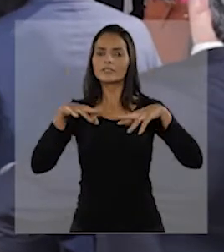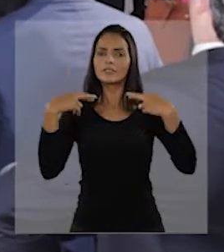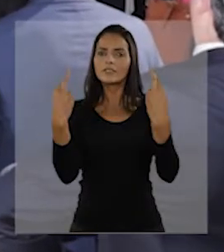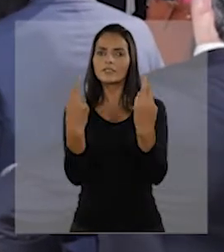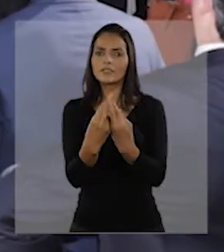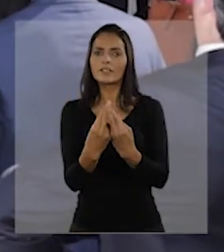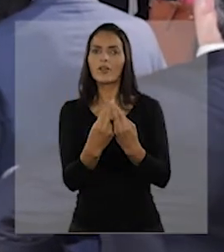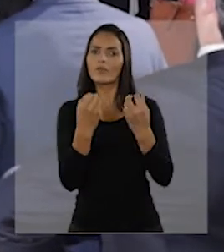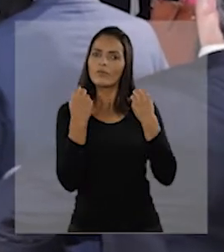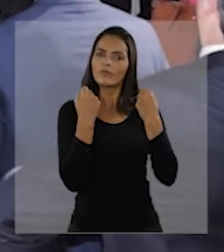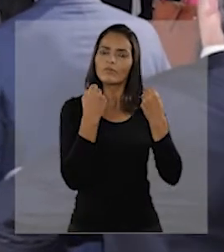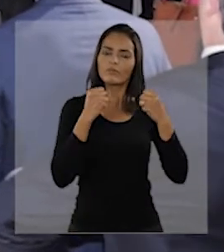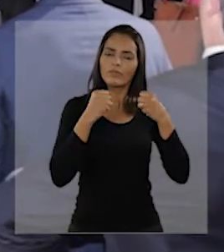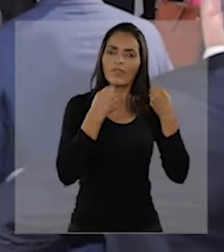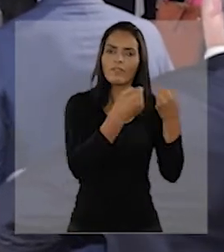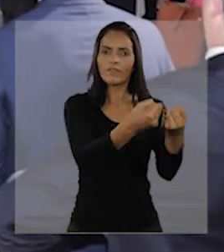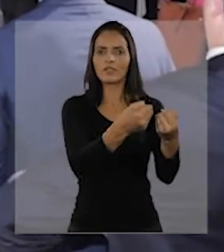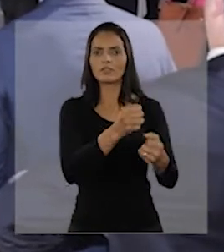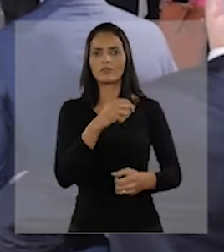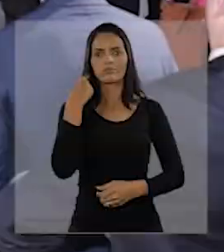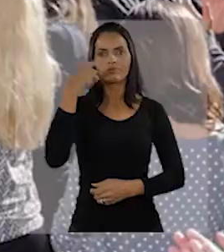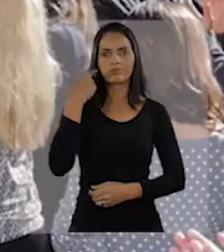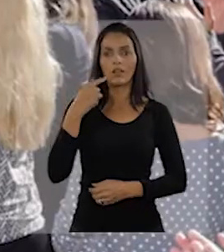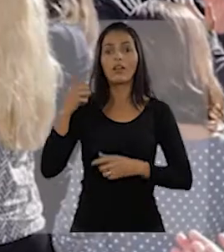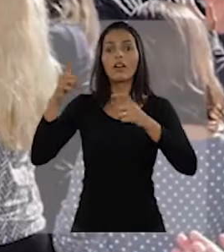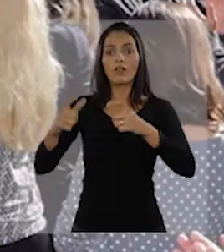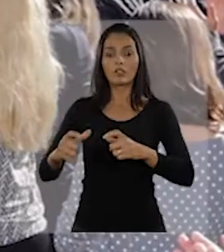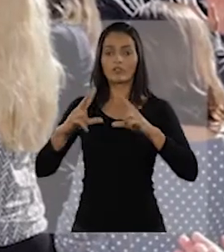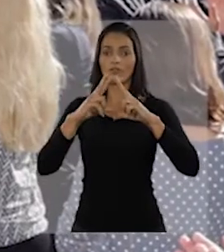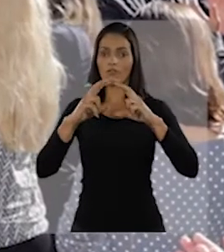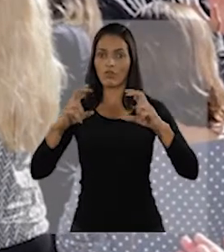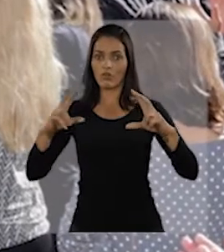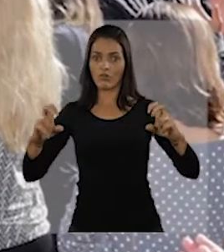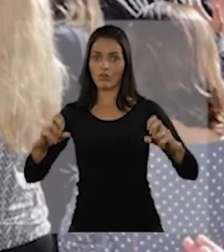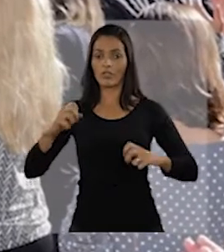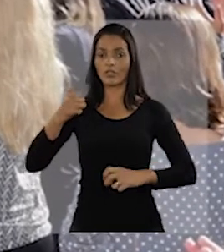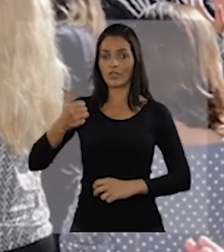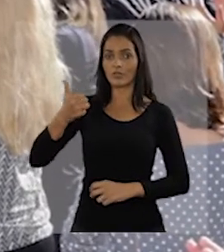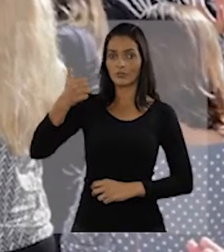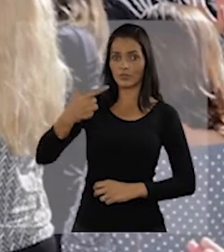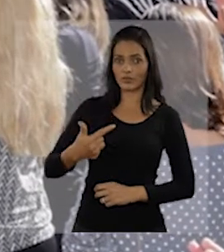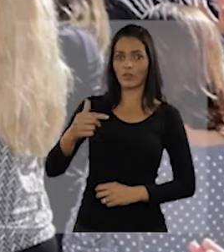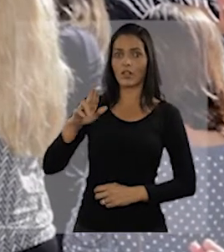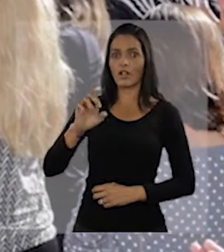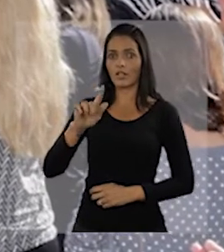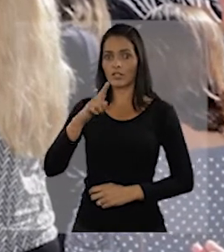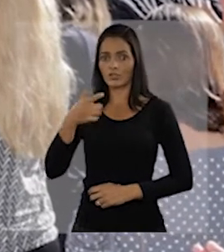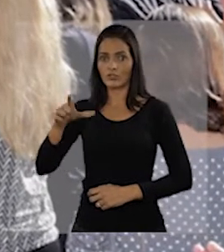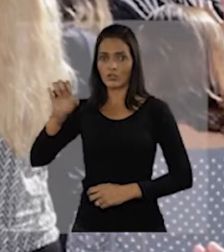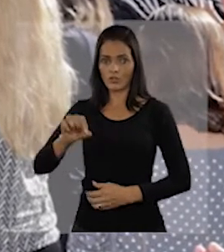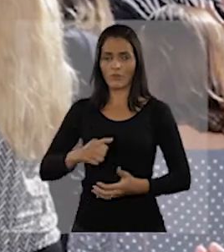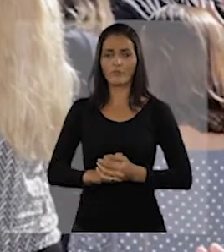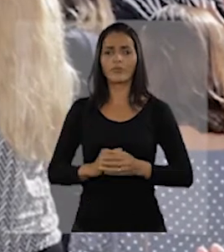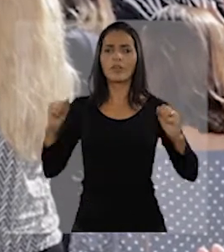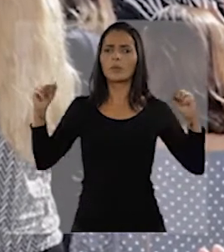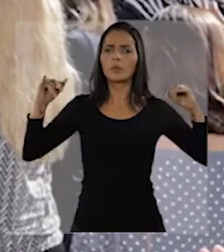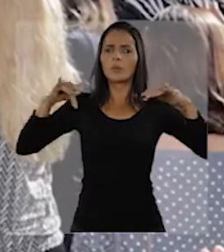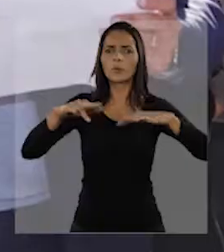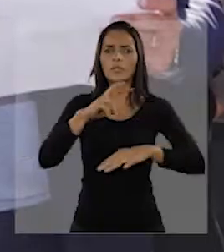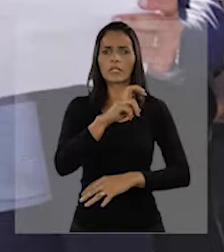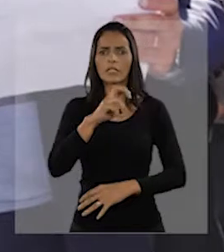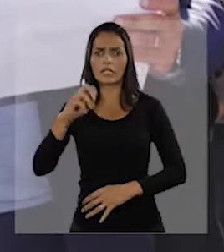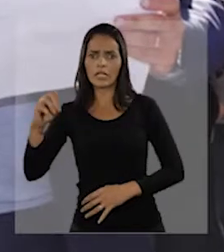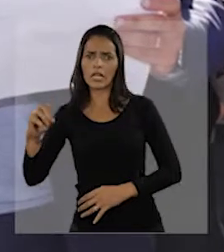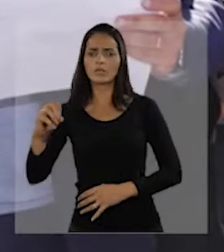Tribunal Regional do Trabalho da 12ª Região, em Florianópolis. O ato, que reuniu cerca de 500 advogados